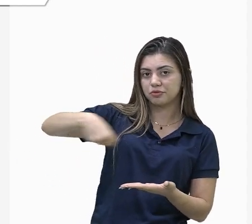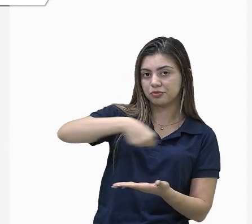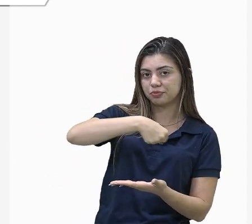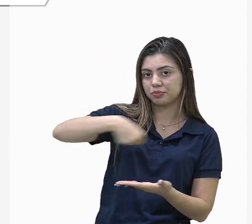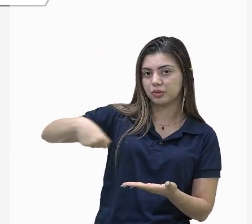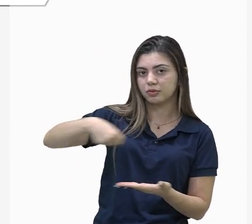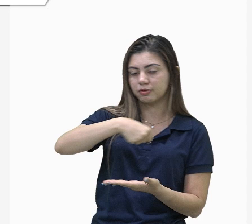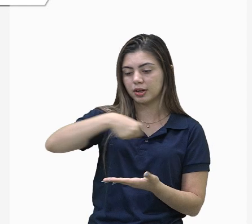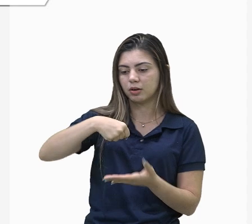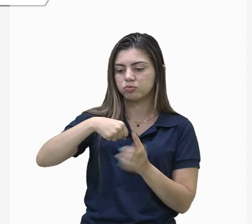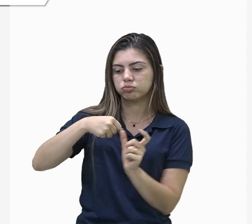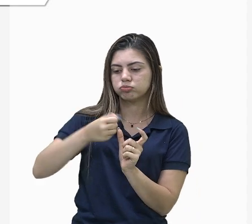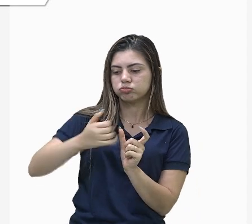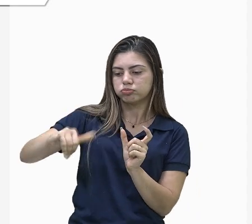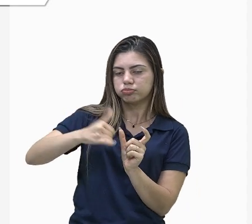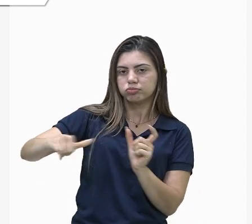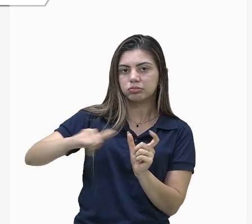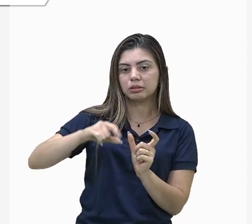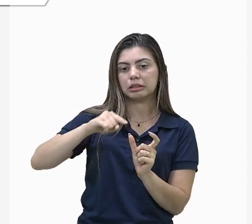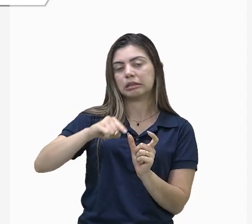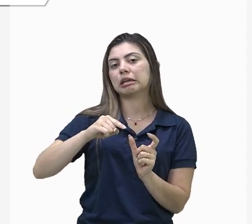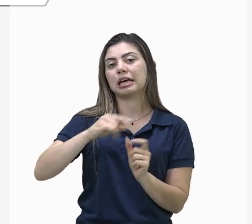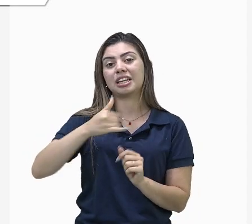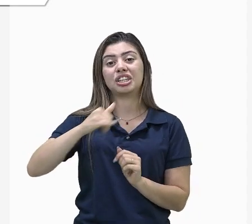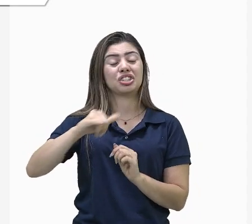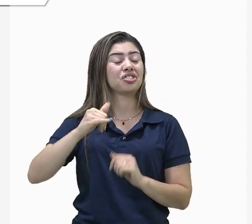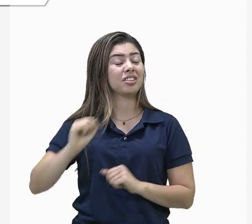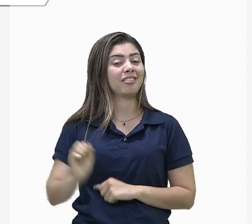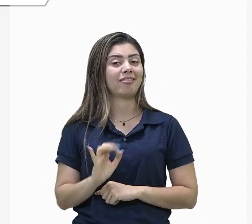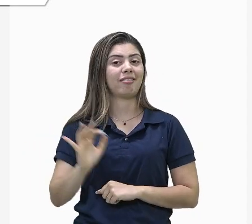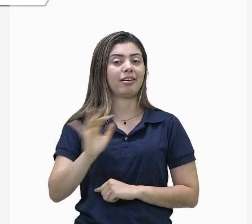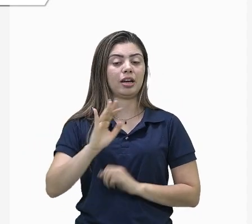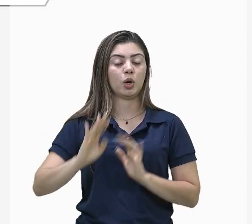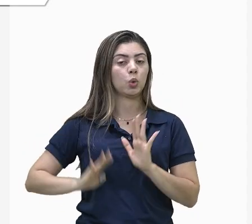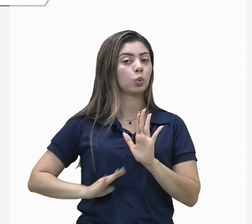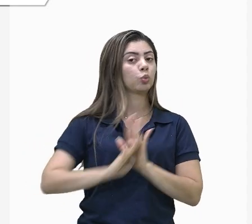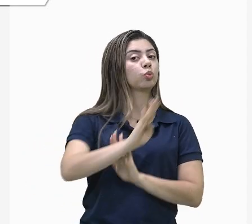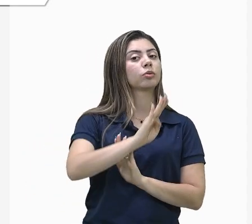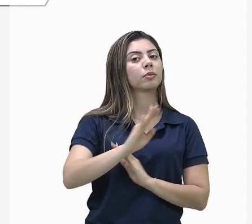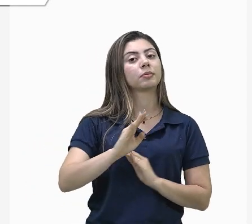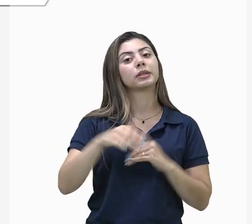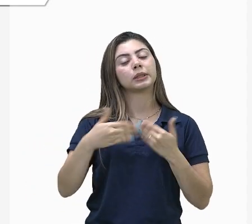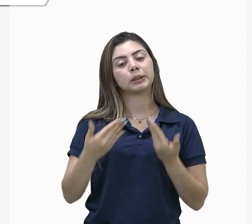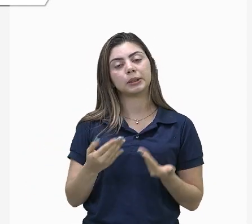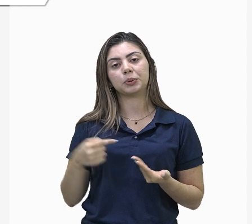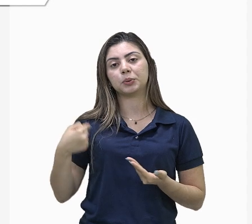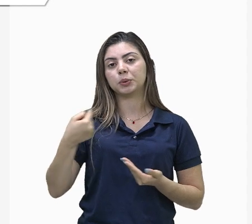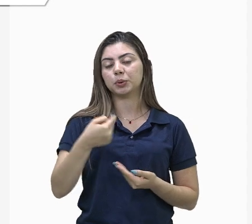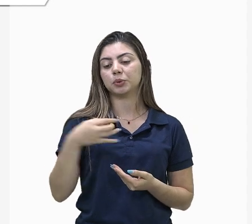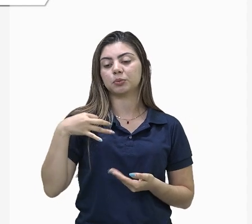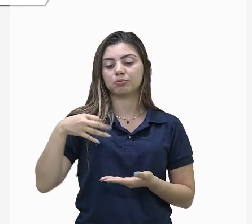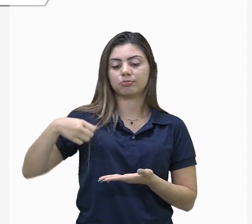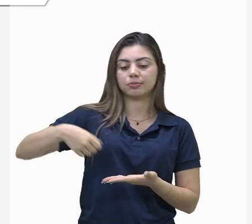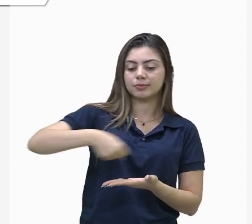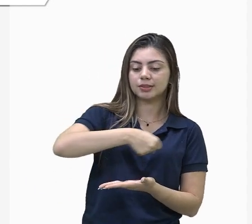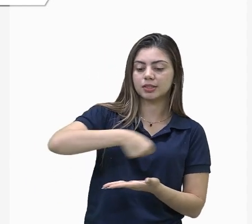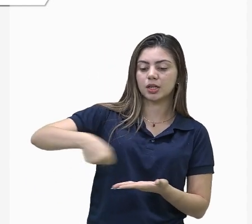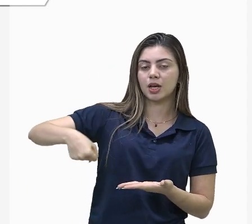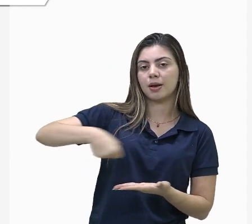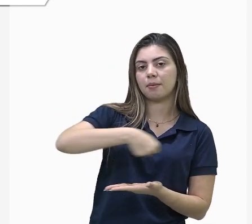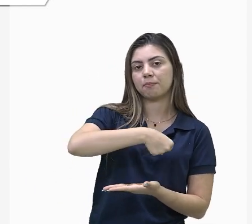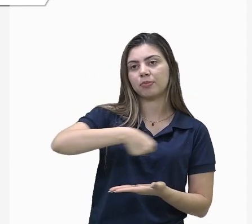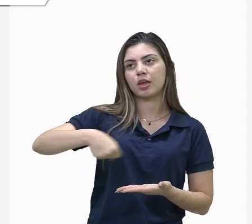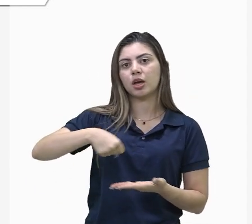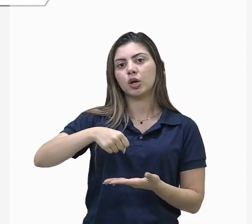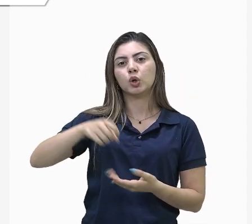sua energia é muito alta, por isso que nós temos que utilizar o ferro elétrico ao passar as roupas,